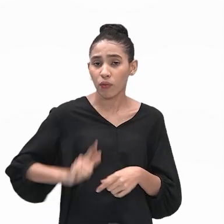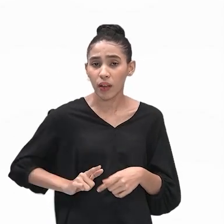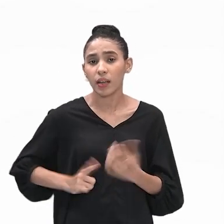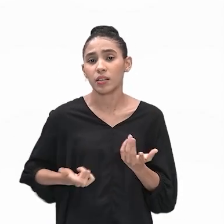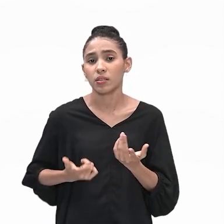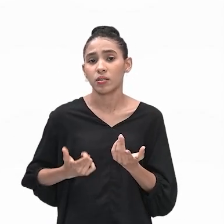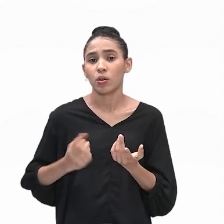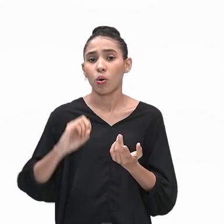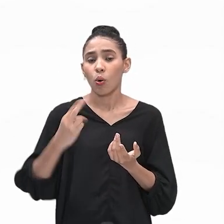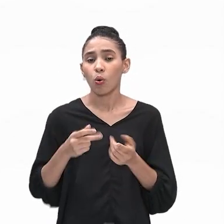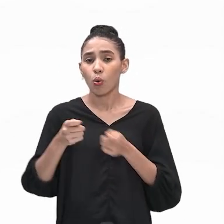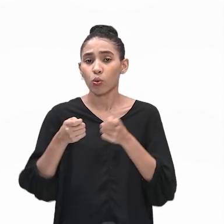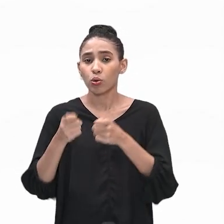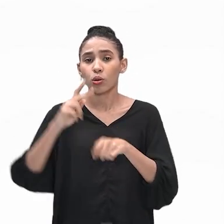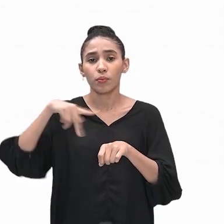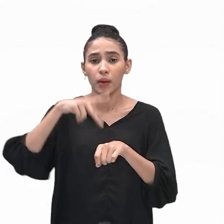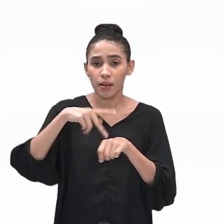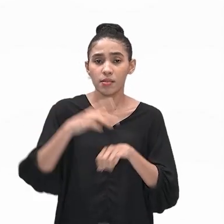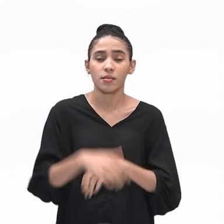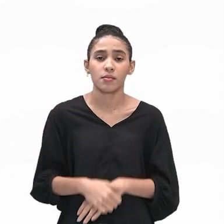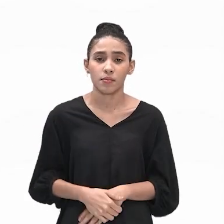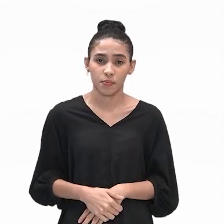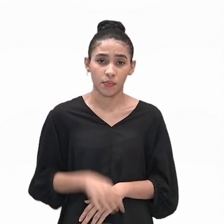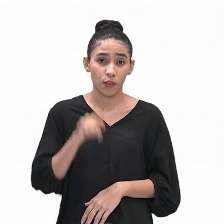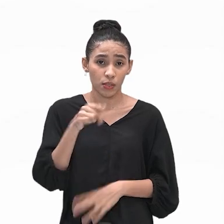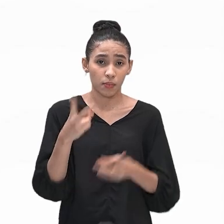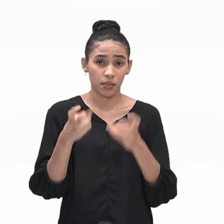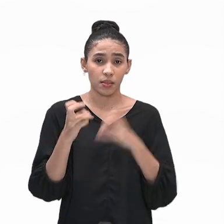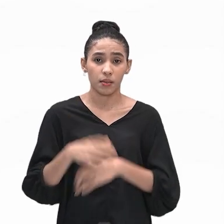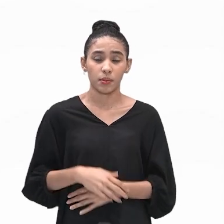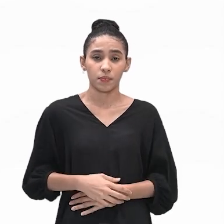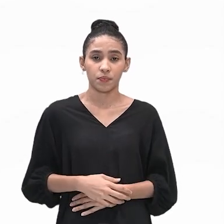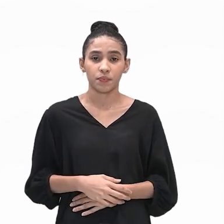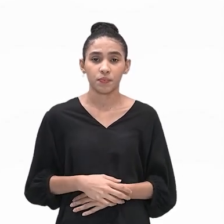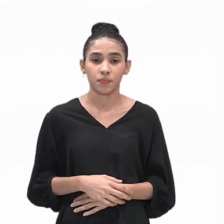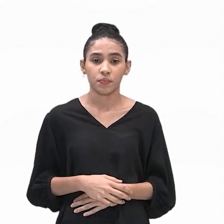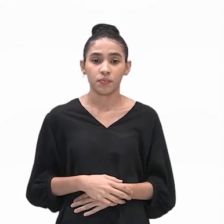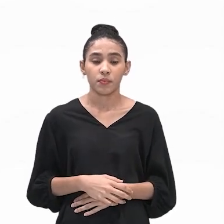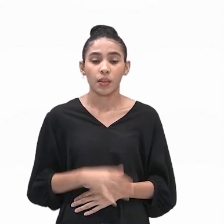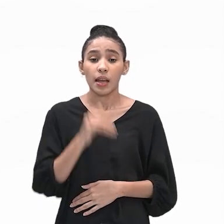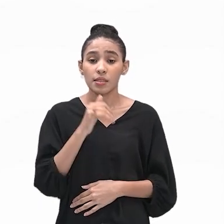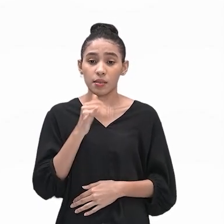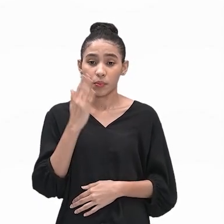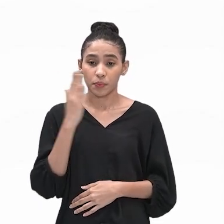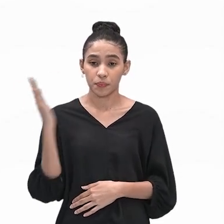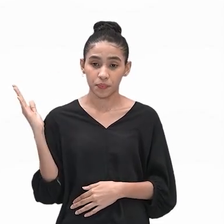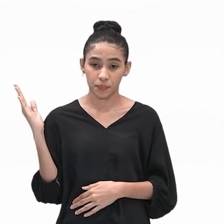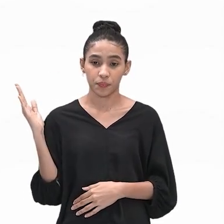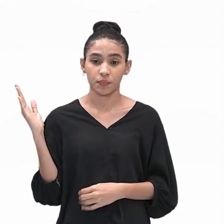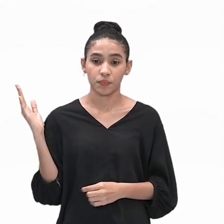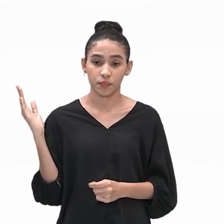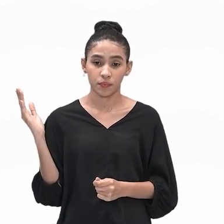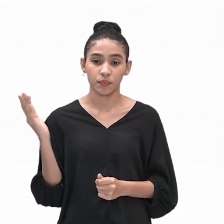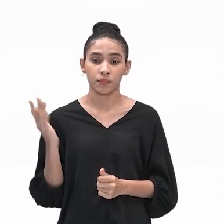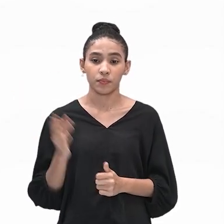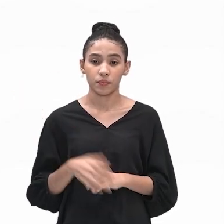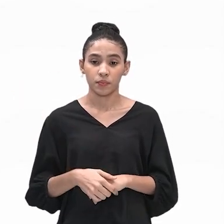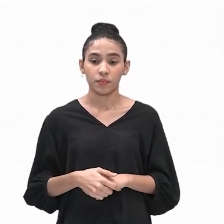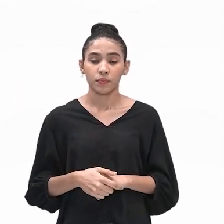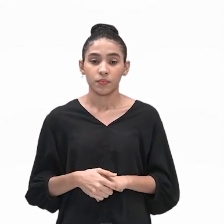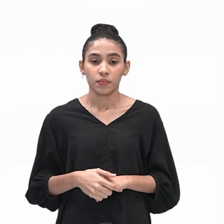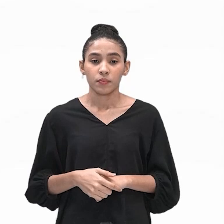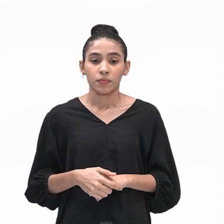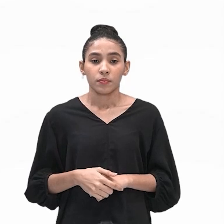forma um país. Então vejam só o exemplo que nós temos, né? Ele